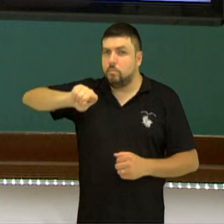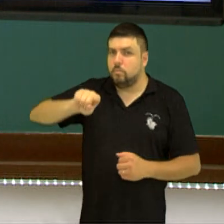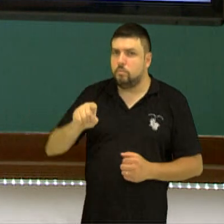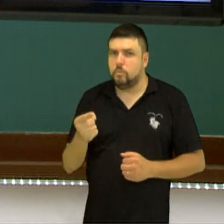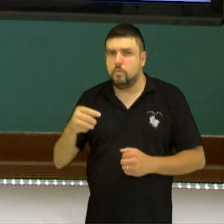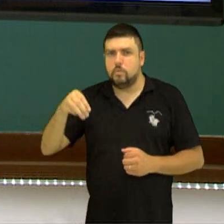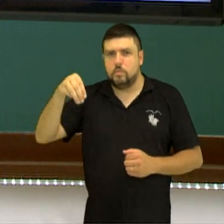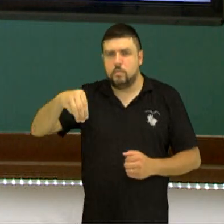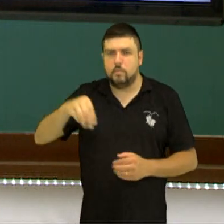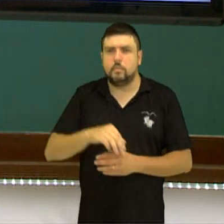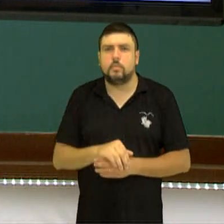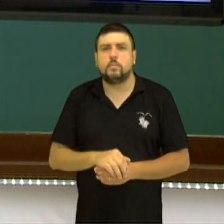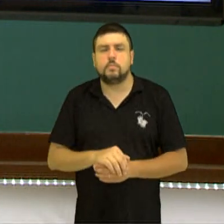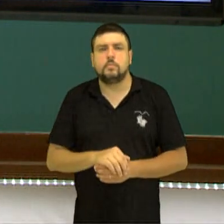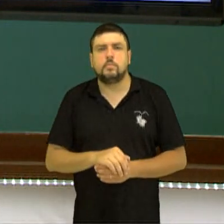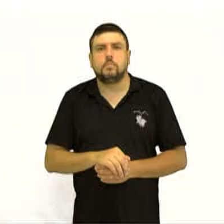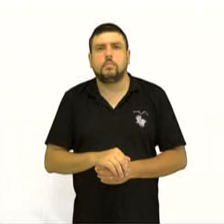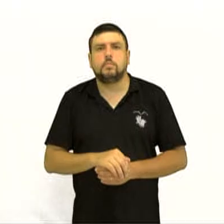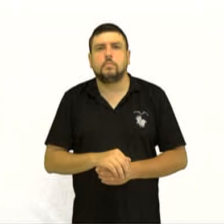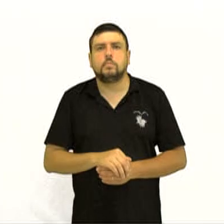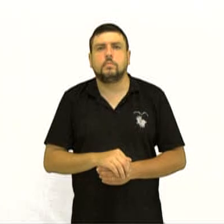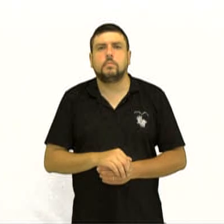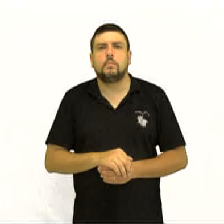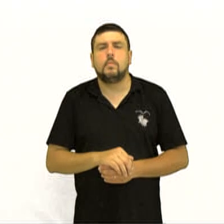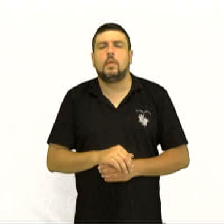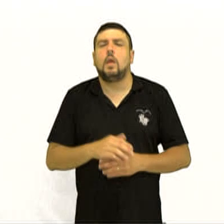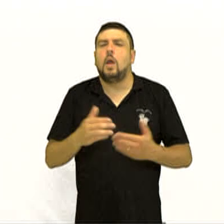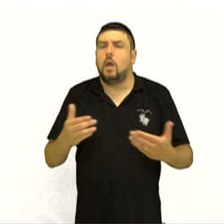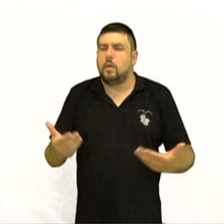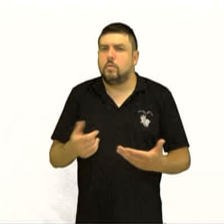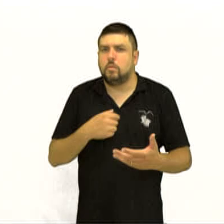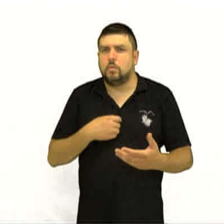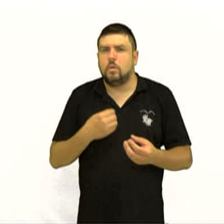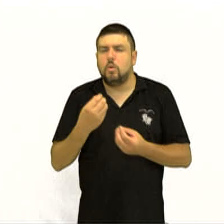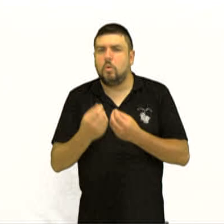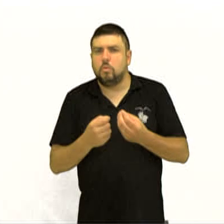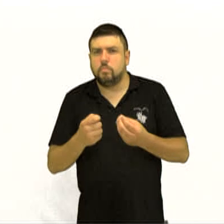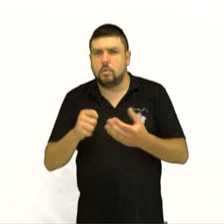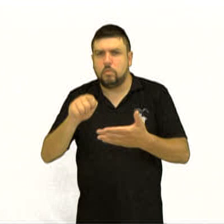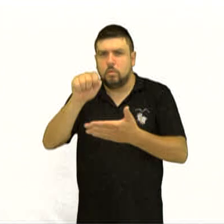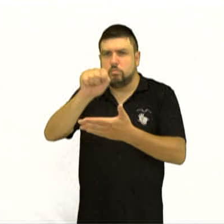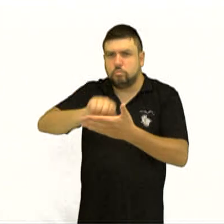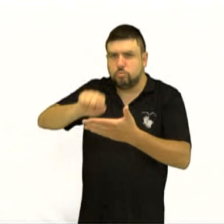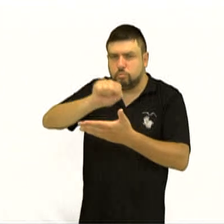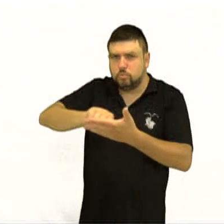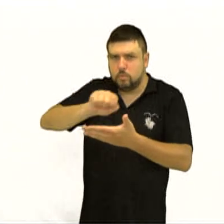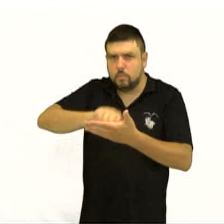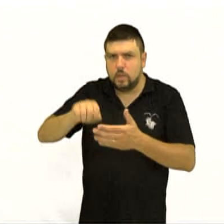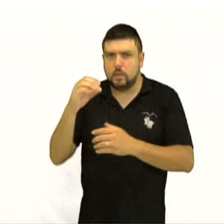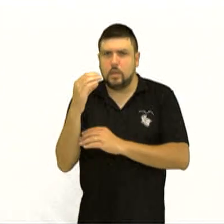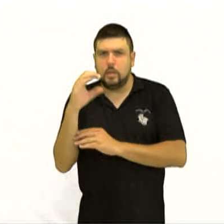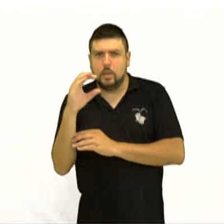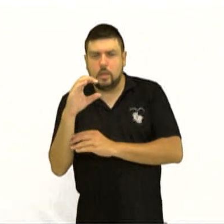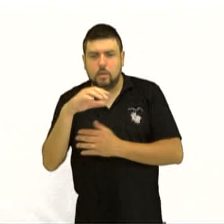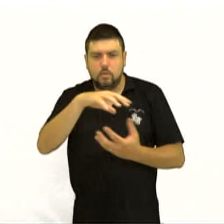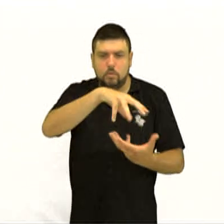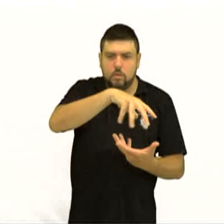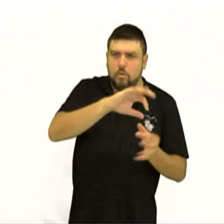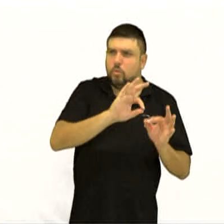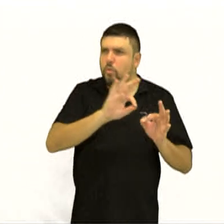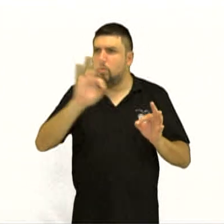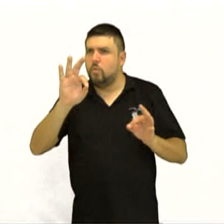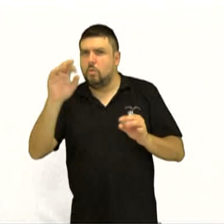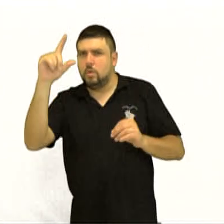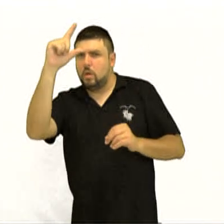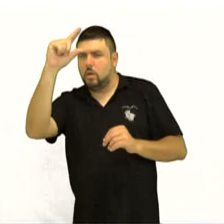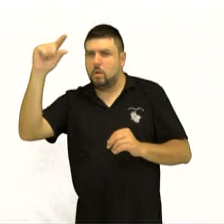Lua em notação científica, em metros, que é o padrão internacional de medida de distância. O metro é o padrão internacional de